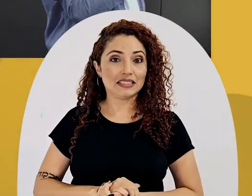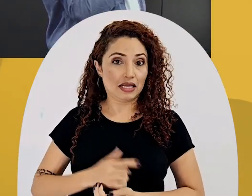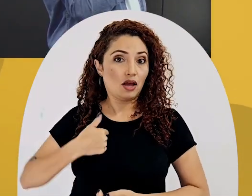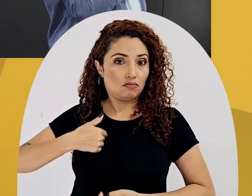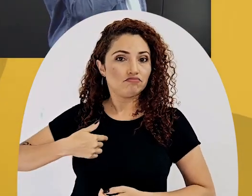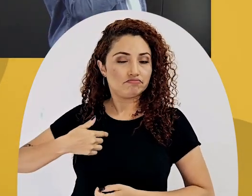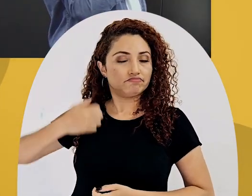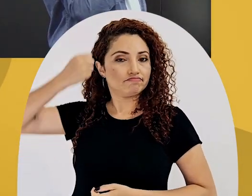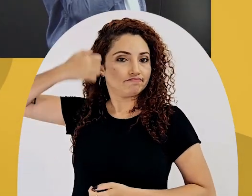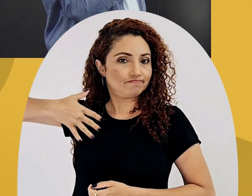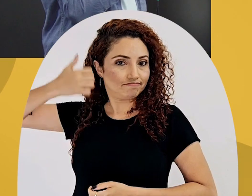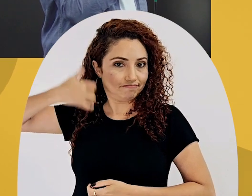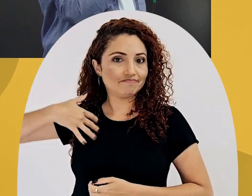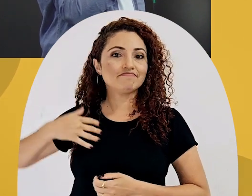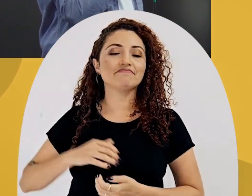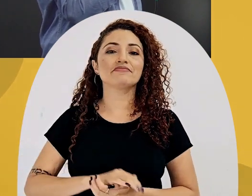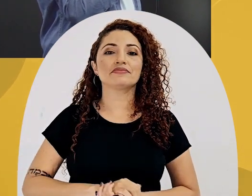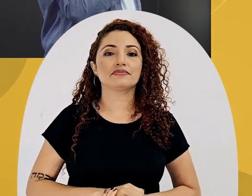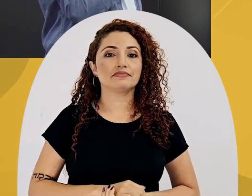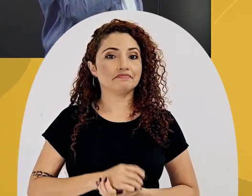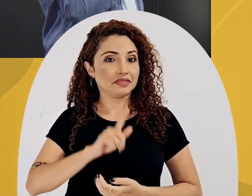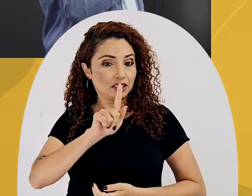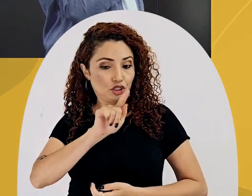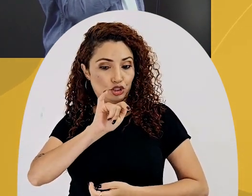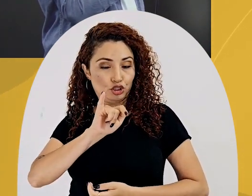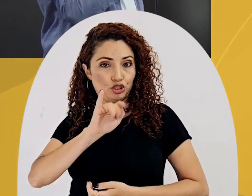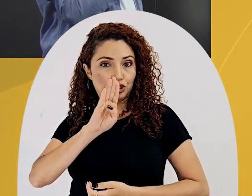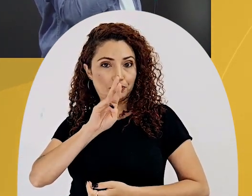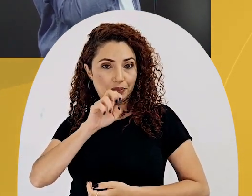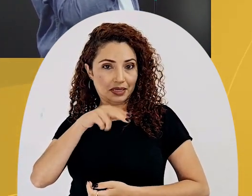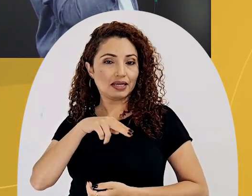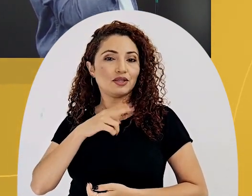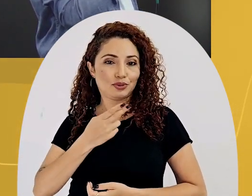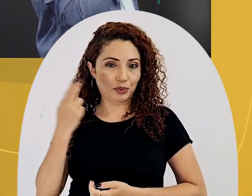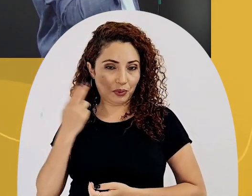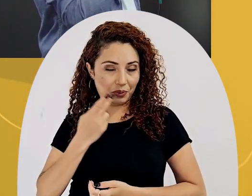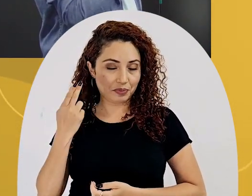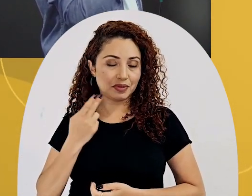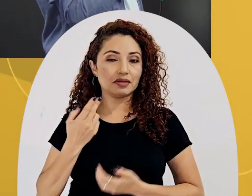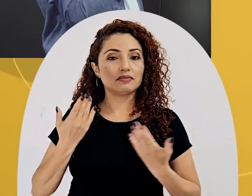autodescrição. Eu sou o Gibran, sou um homem